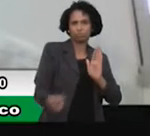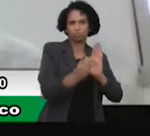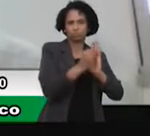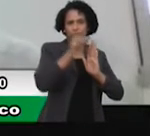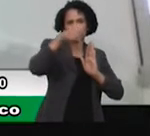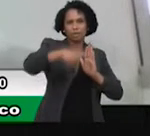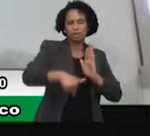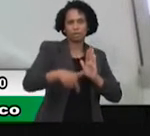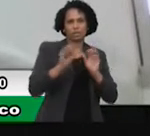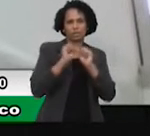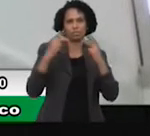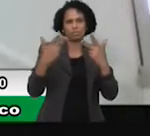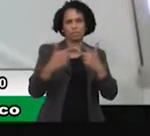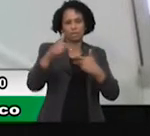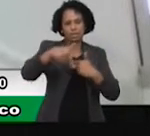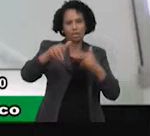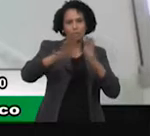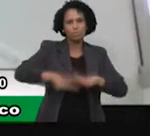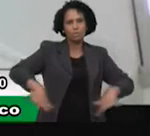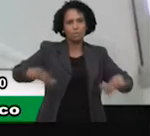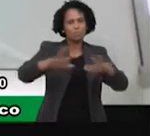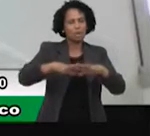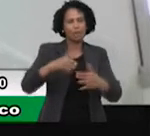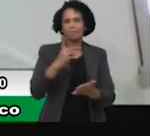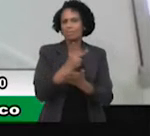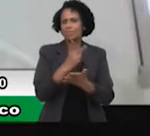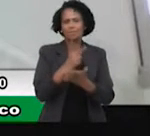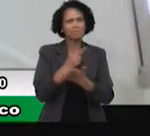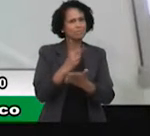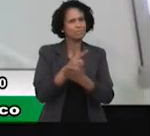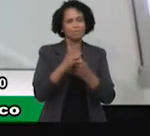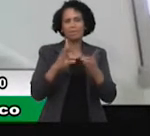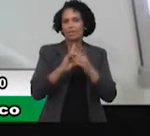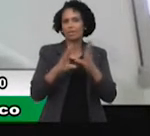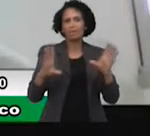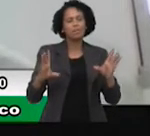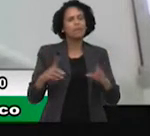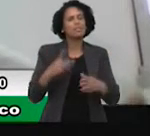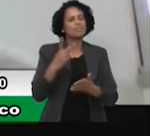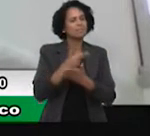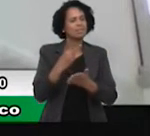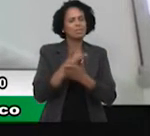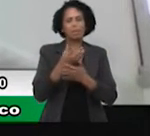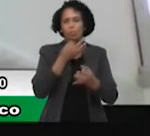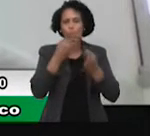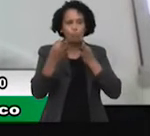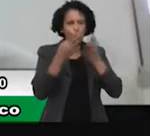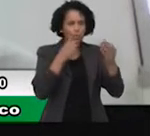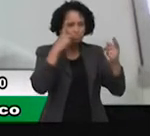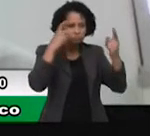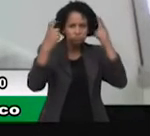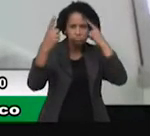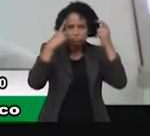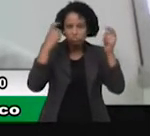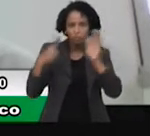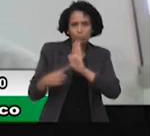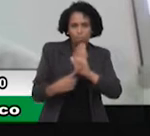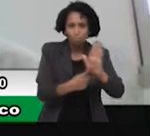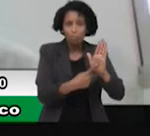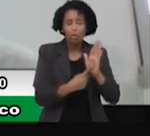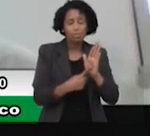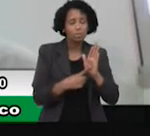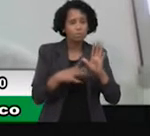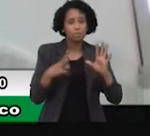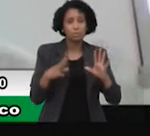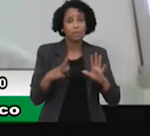seja realmente um espaço sempre democrático, onde as opiniões, as ideias possam ser colocadas e que, sobretudo,